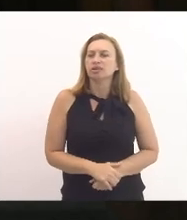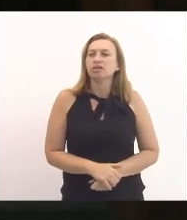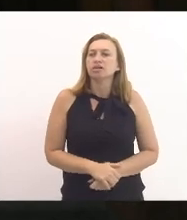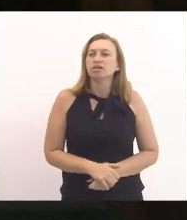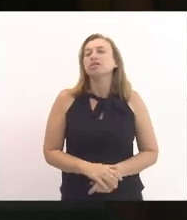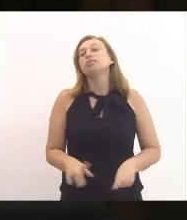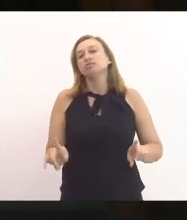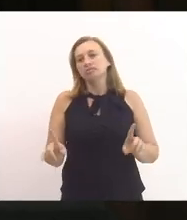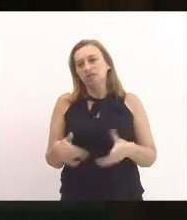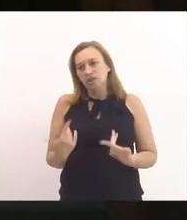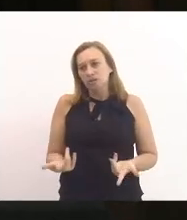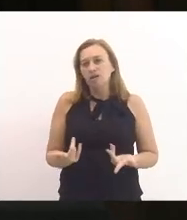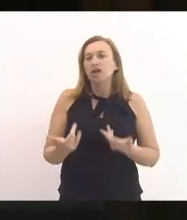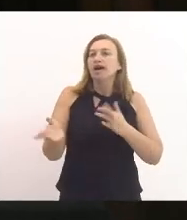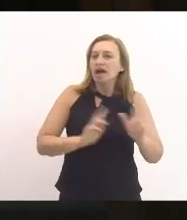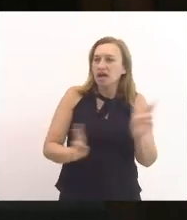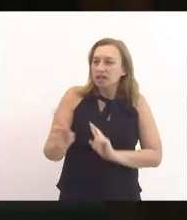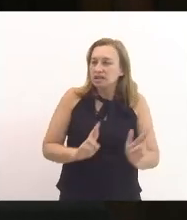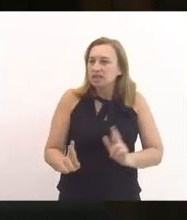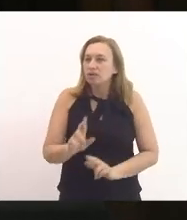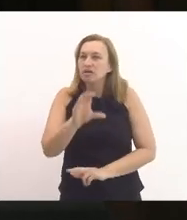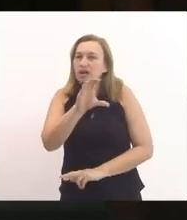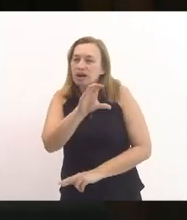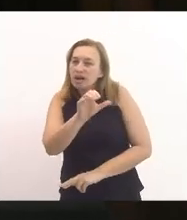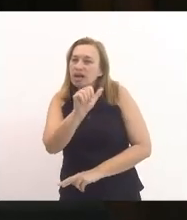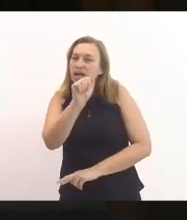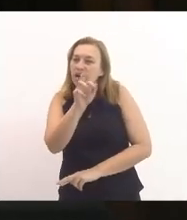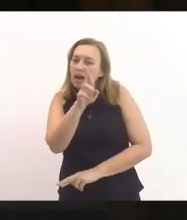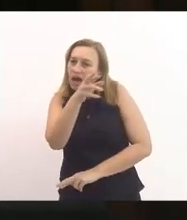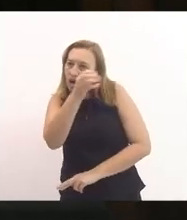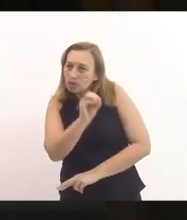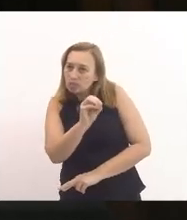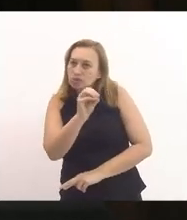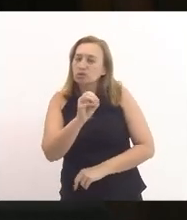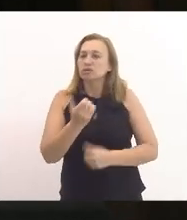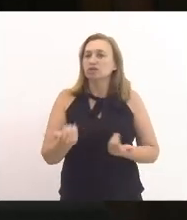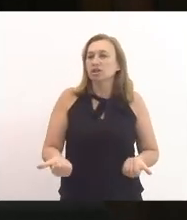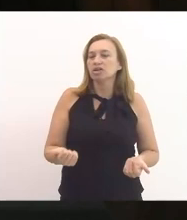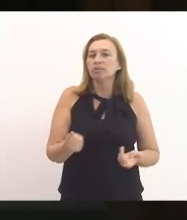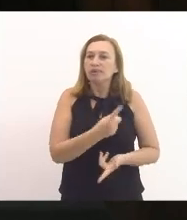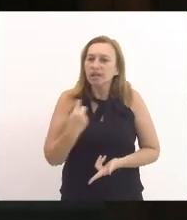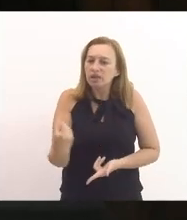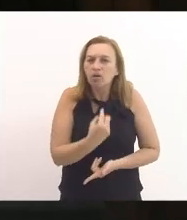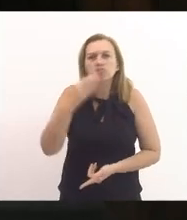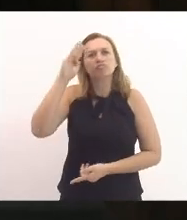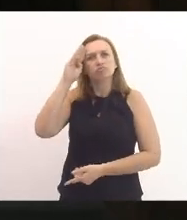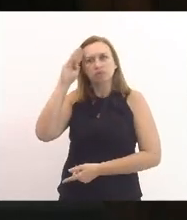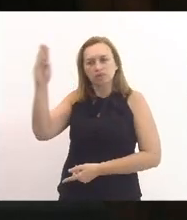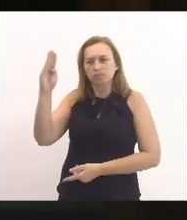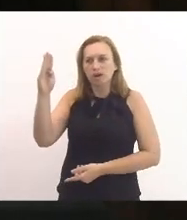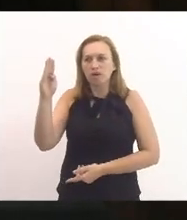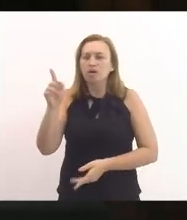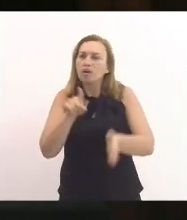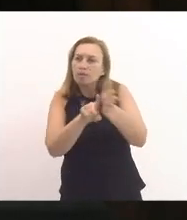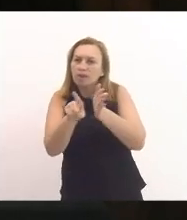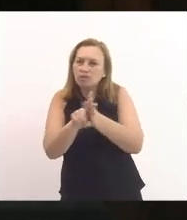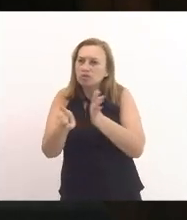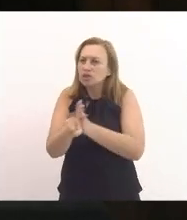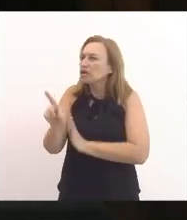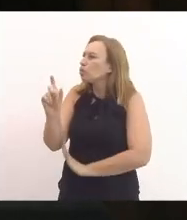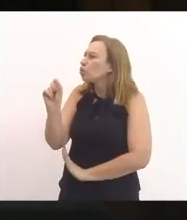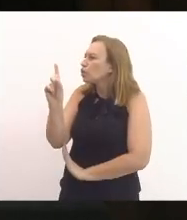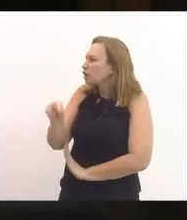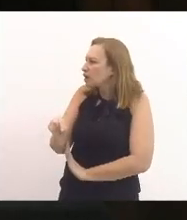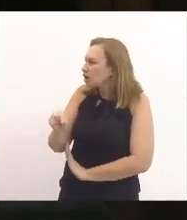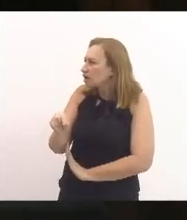e também em relação os cargos e aí essa questão para nós é fundamental né foi perguntado aí o que